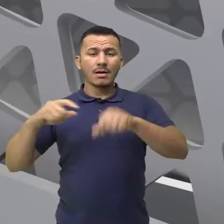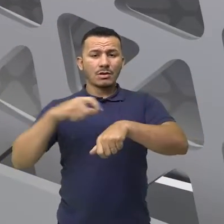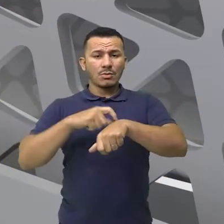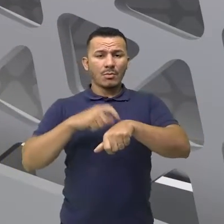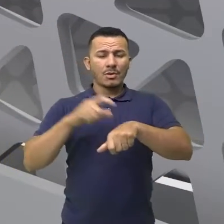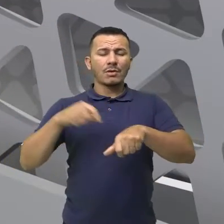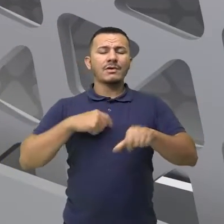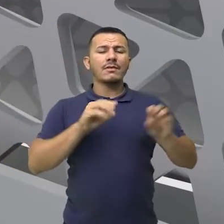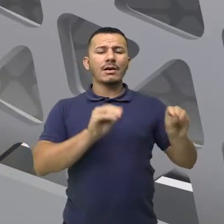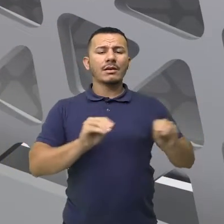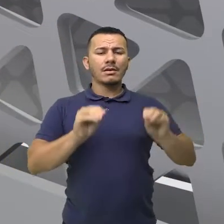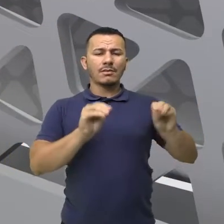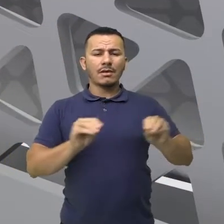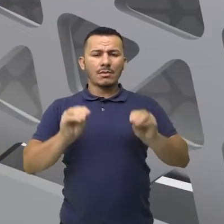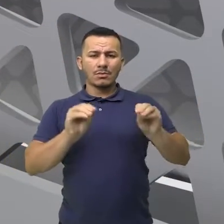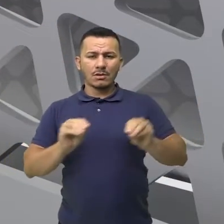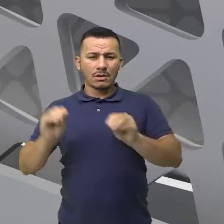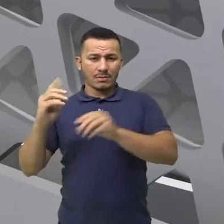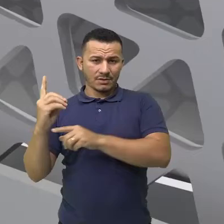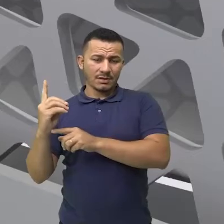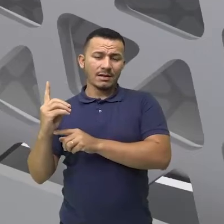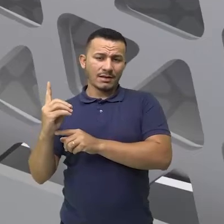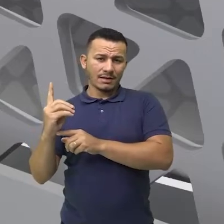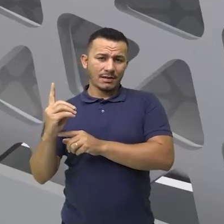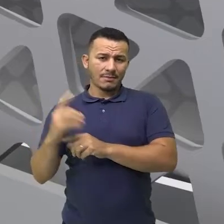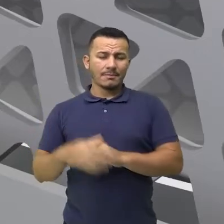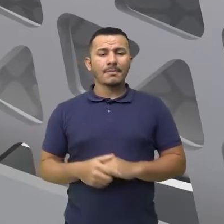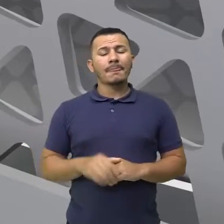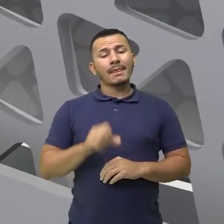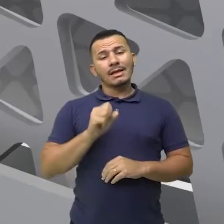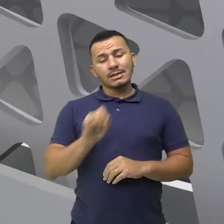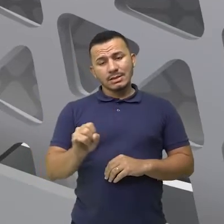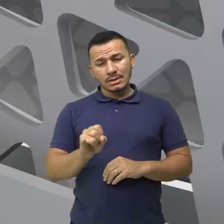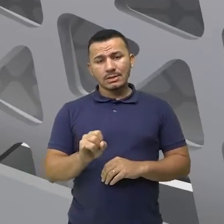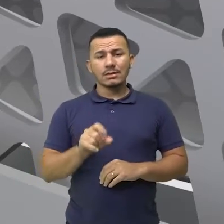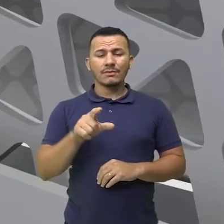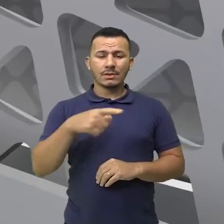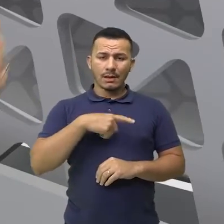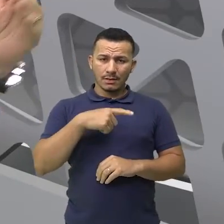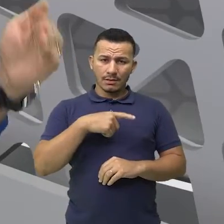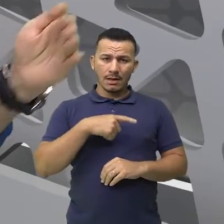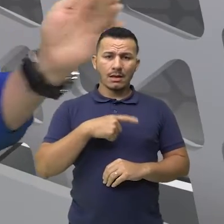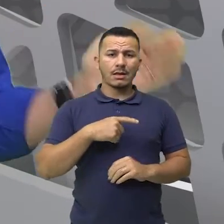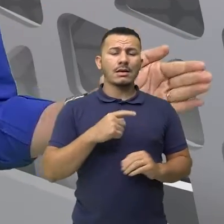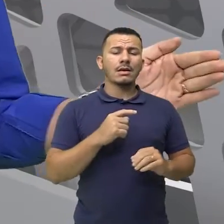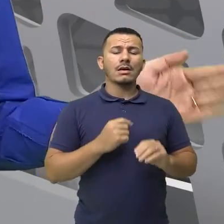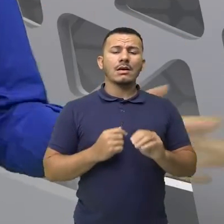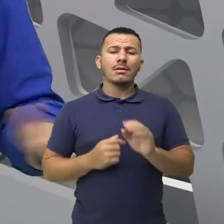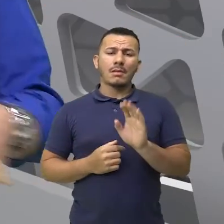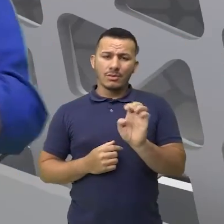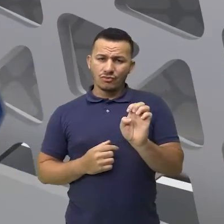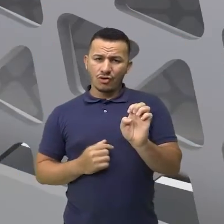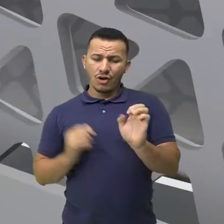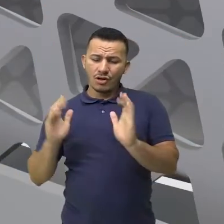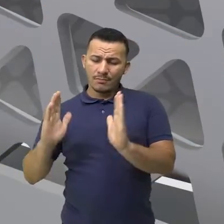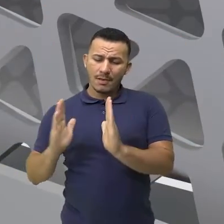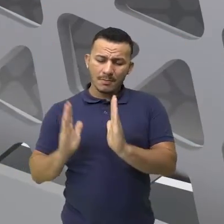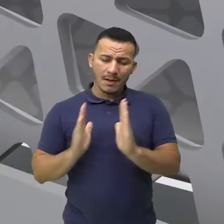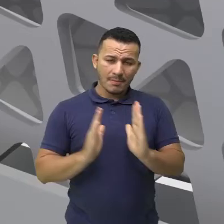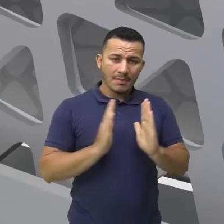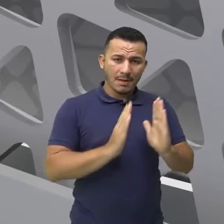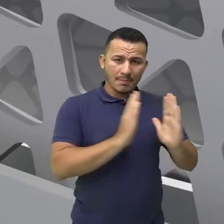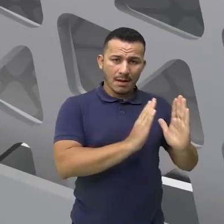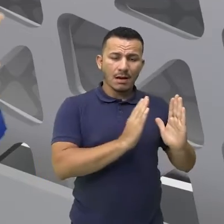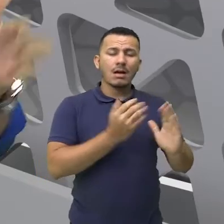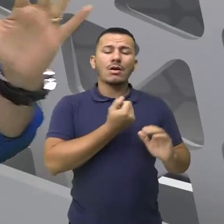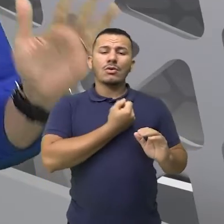vai se deslocando para a direita. Ora, de forma análoga, se você vem para a esquerda, significa que